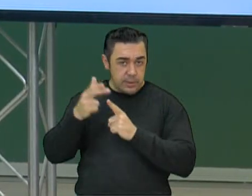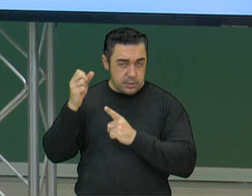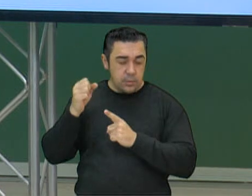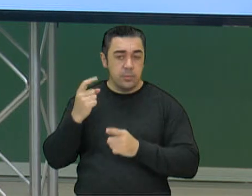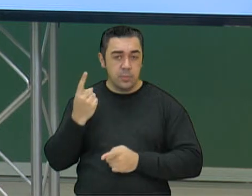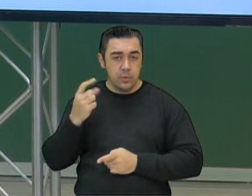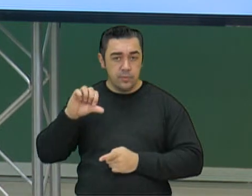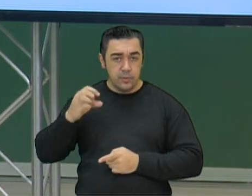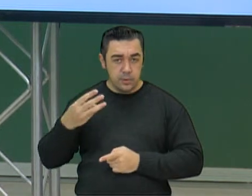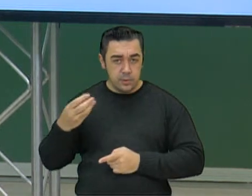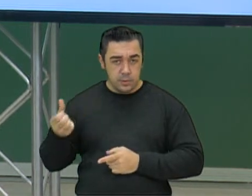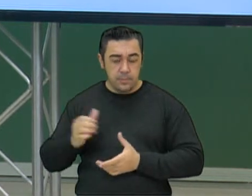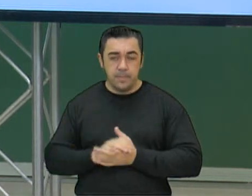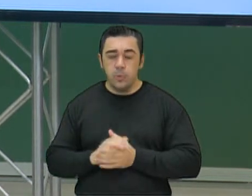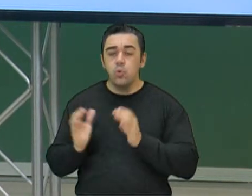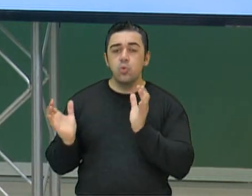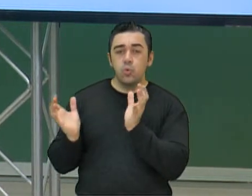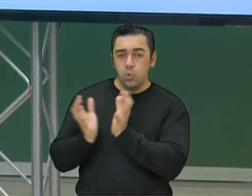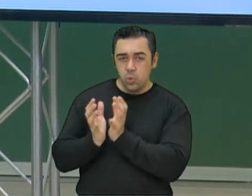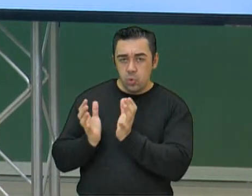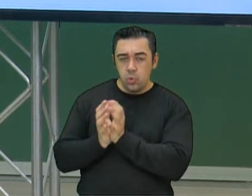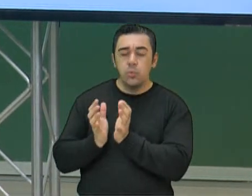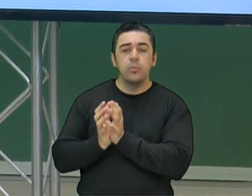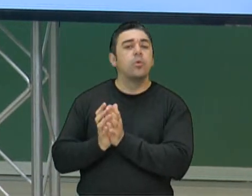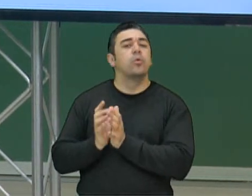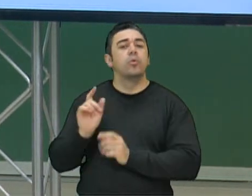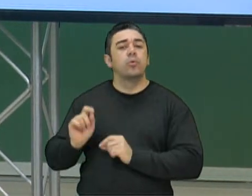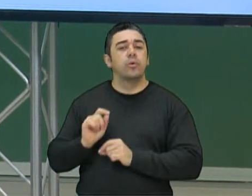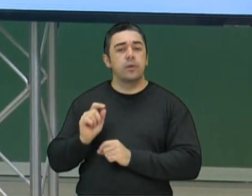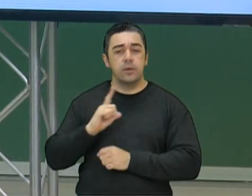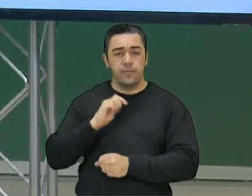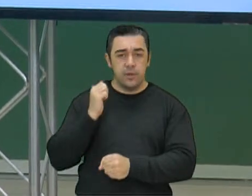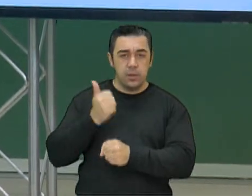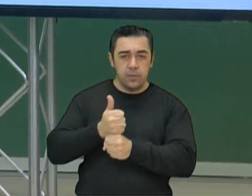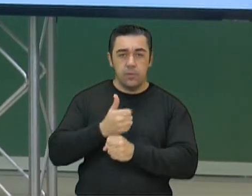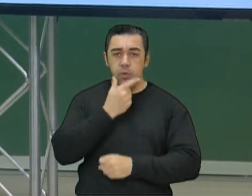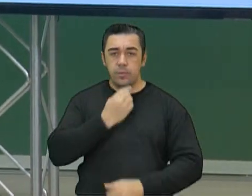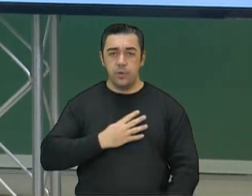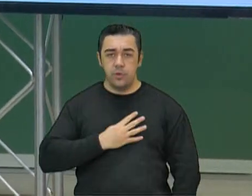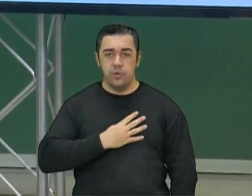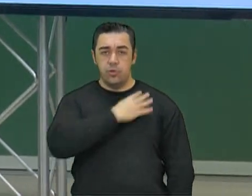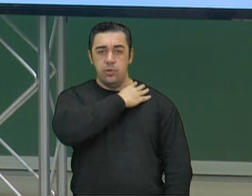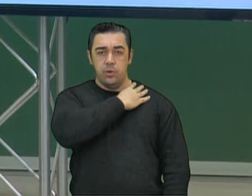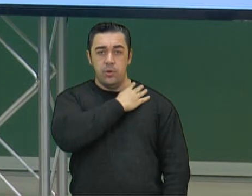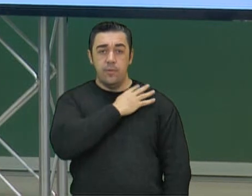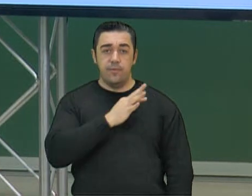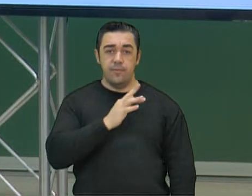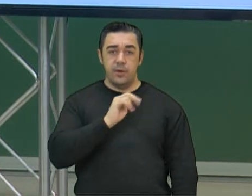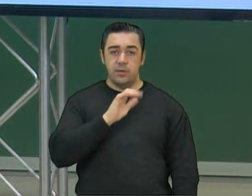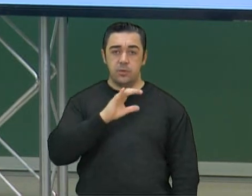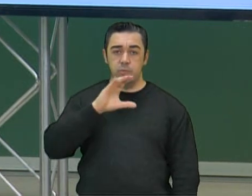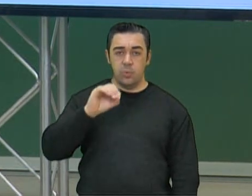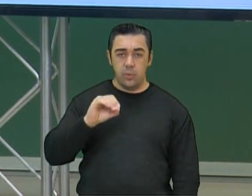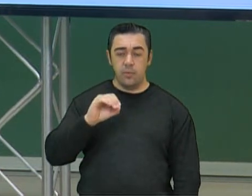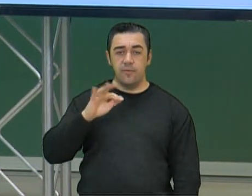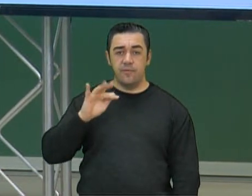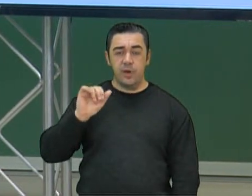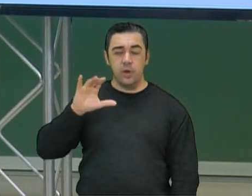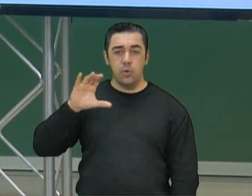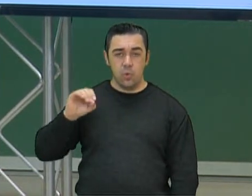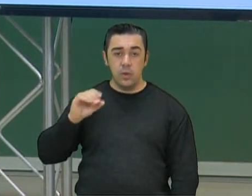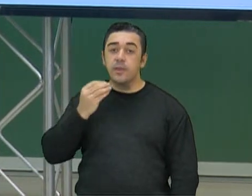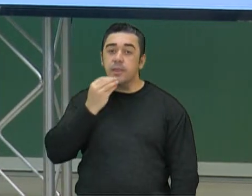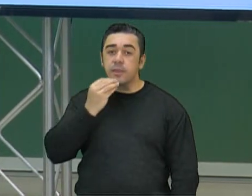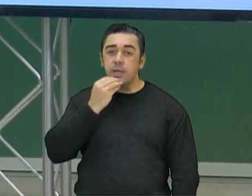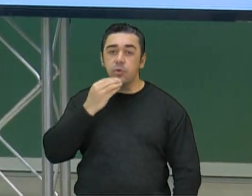o grupo conservador, liderado pelo general Francisco Franco, tentou promover um golpe.